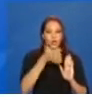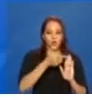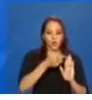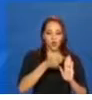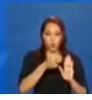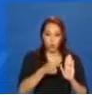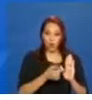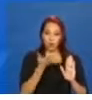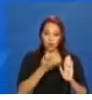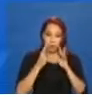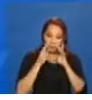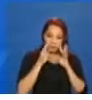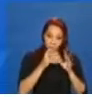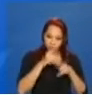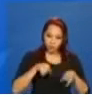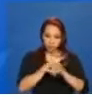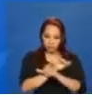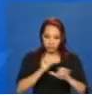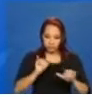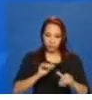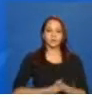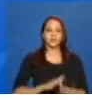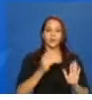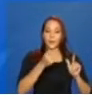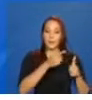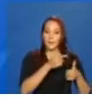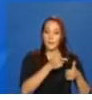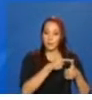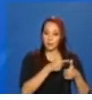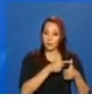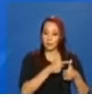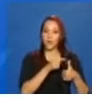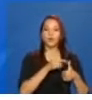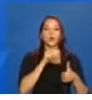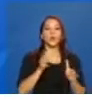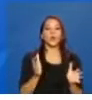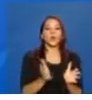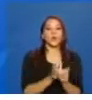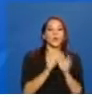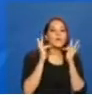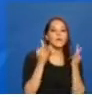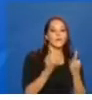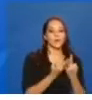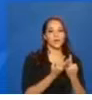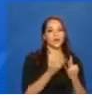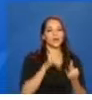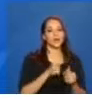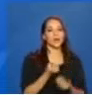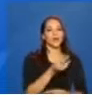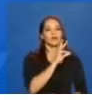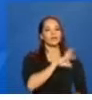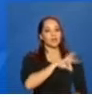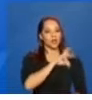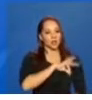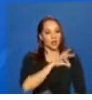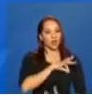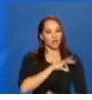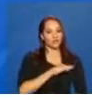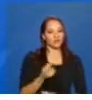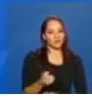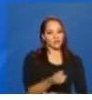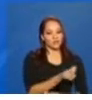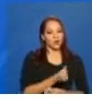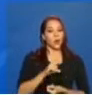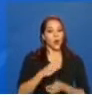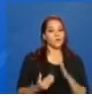eu gostaria de chamar a atenção. 1, a questão do grupo familiar, da renda per capita ou